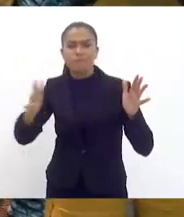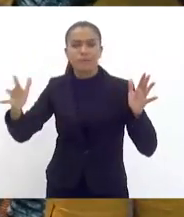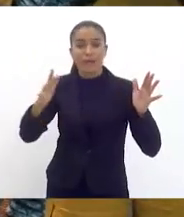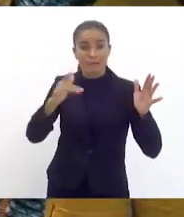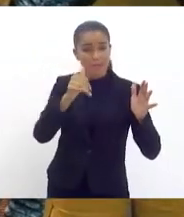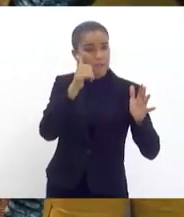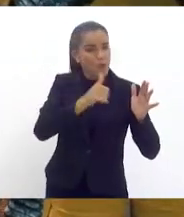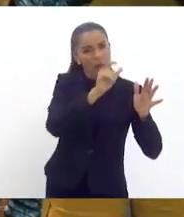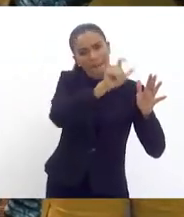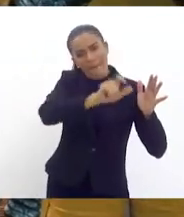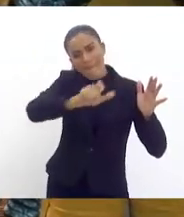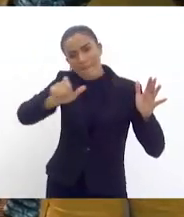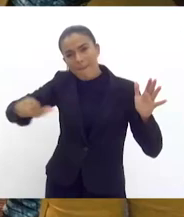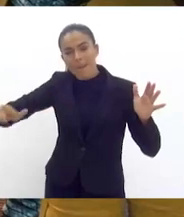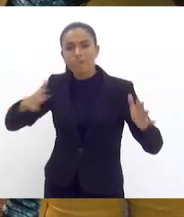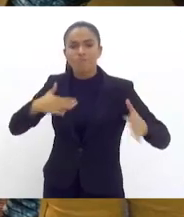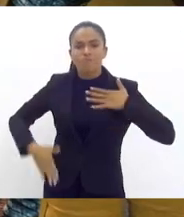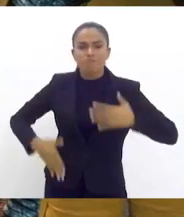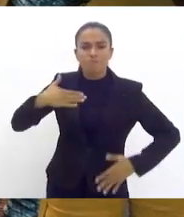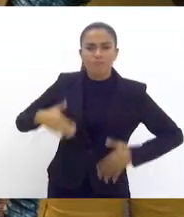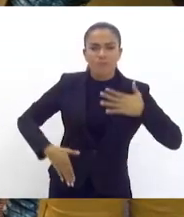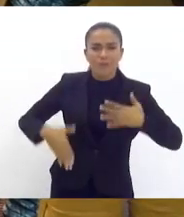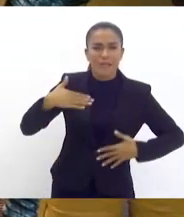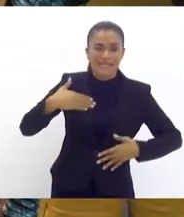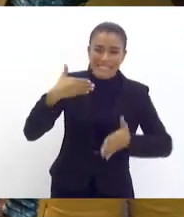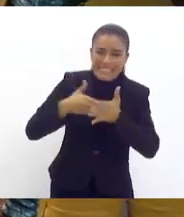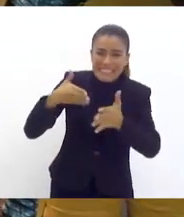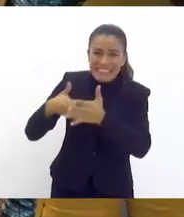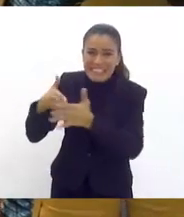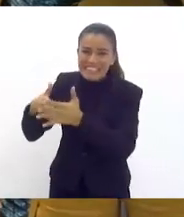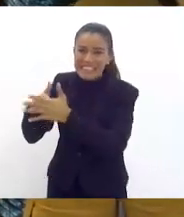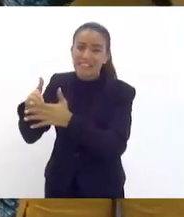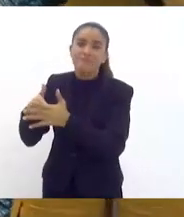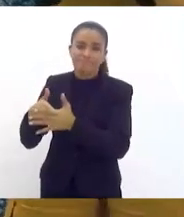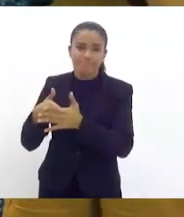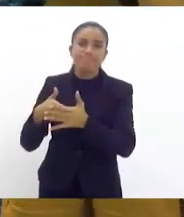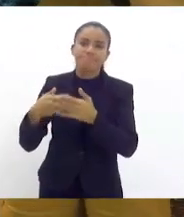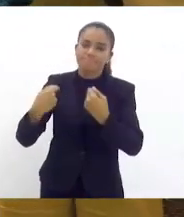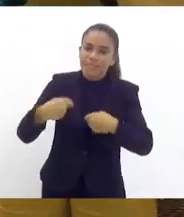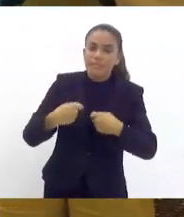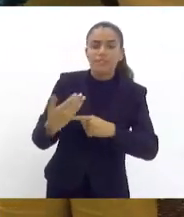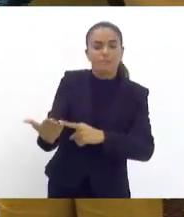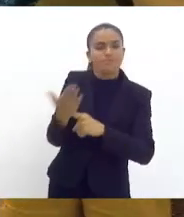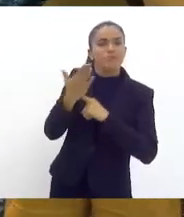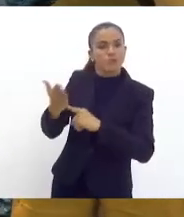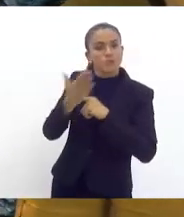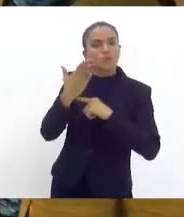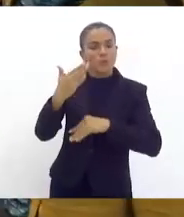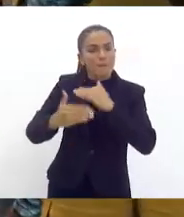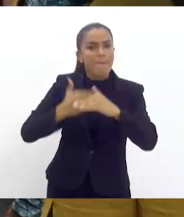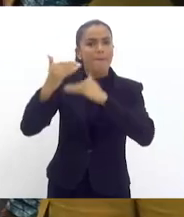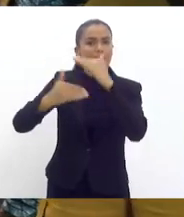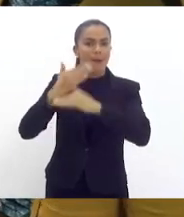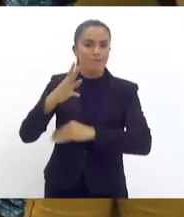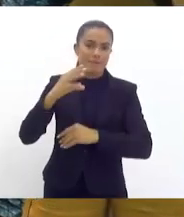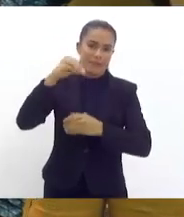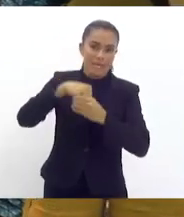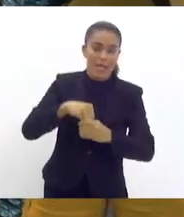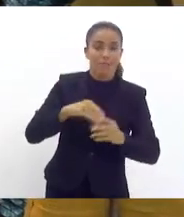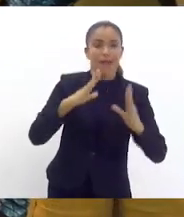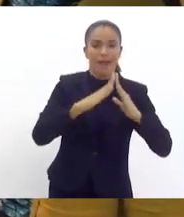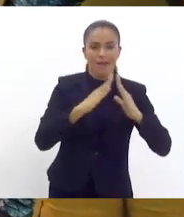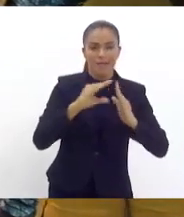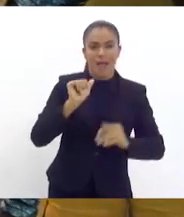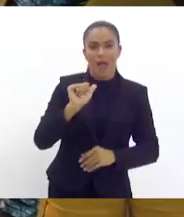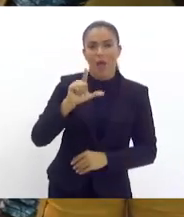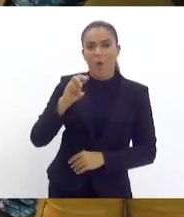essas mulheres que carregam em seu corpo atravessamento se beneficiam muito, não só dos trabalhos desenvolvidos aqui pela Casa Almerinda Gama, mas